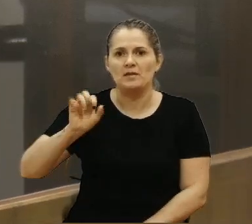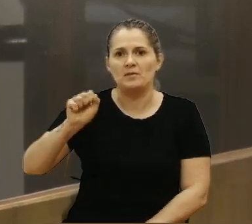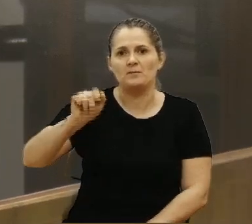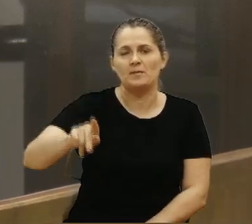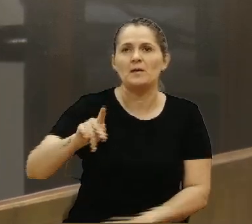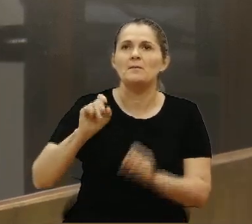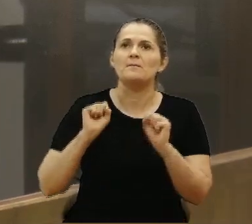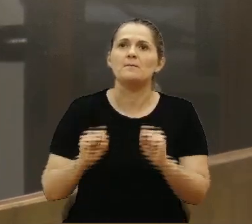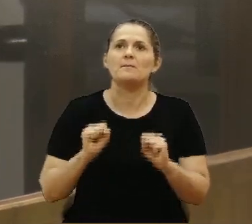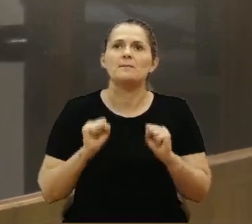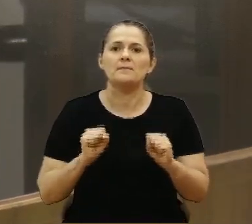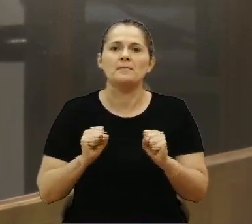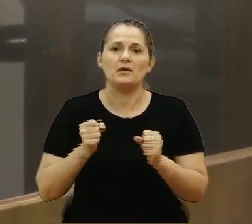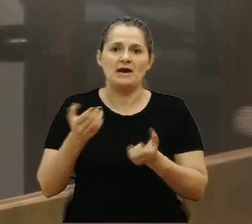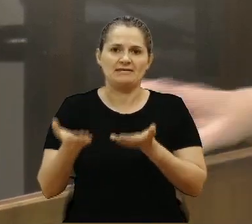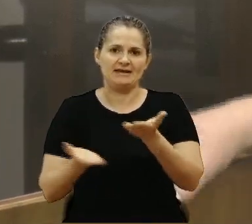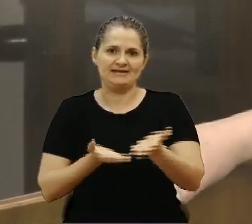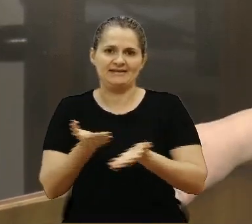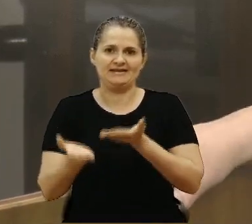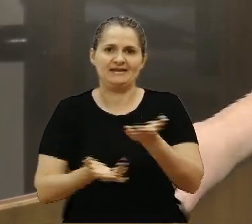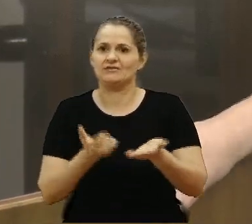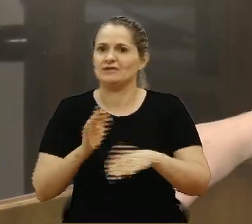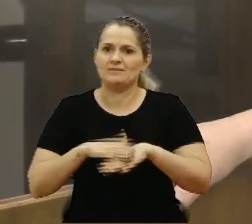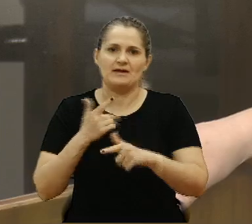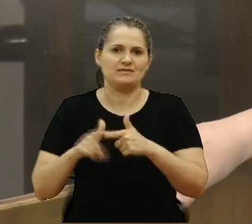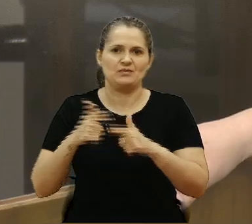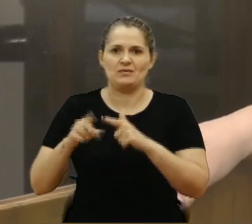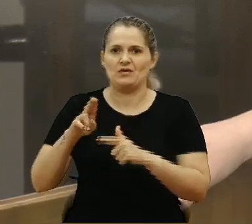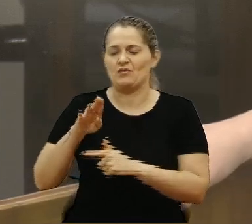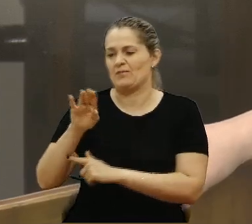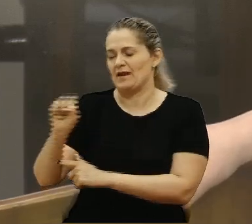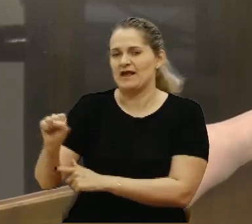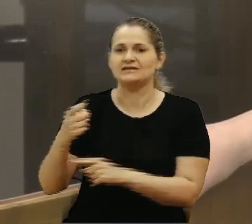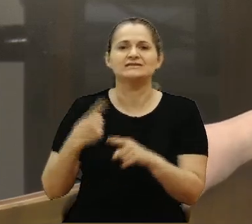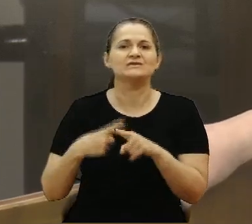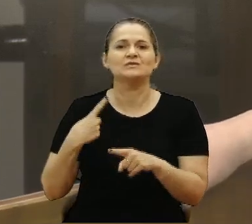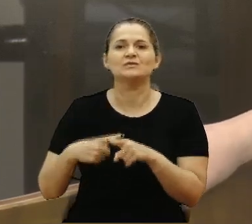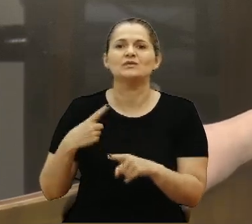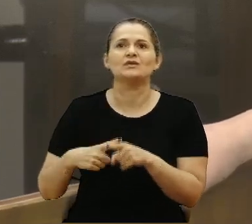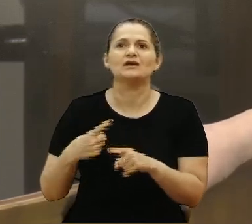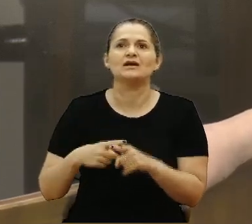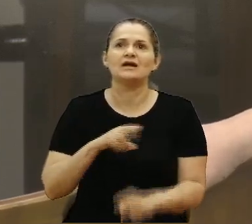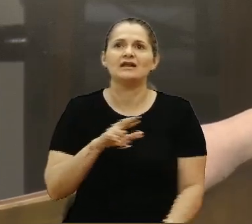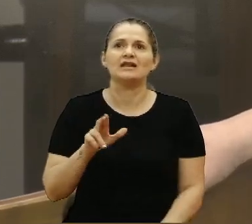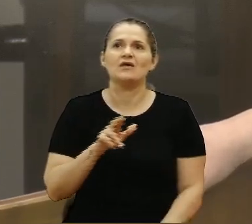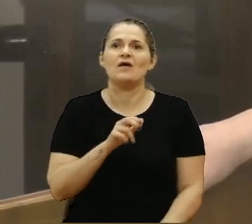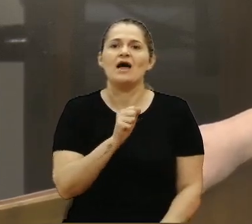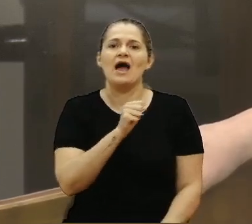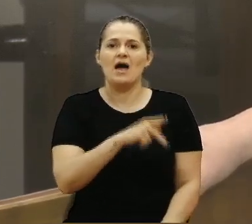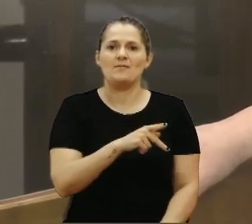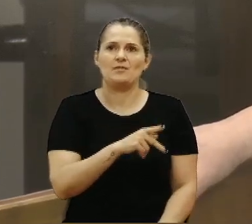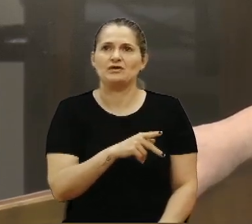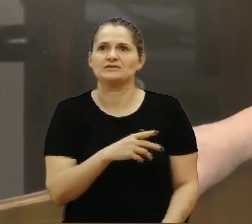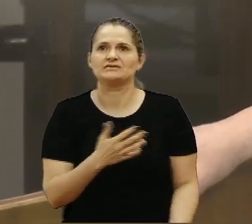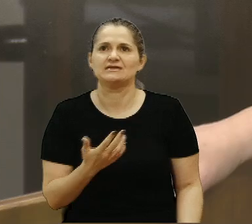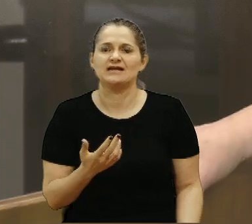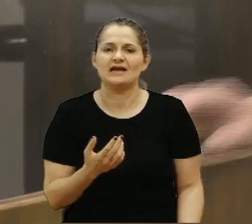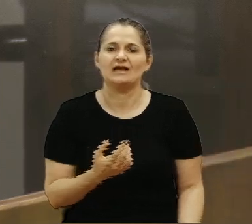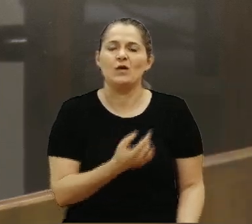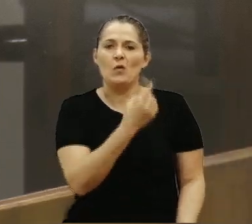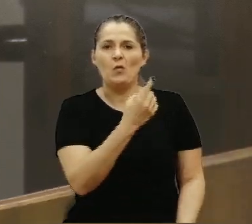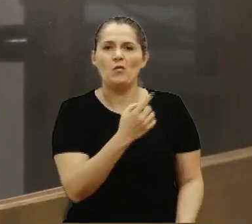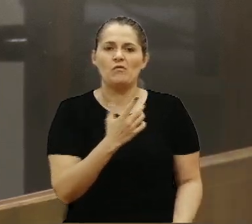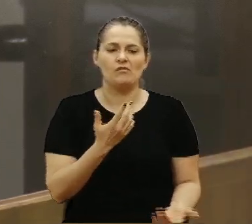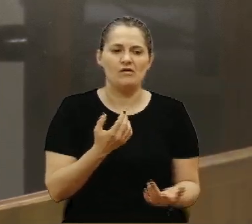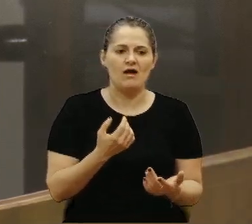para poder atender e não ter mais problema lá na UBS, porque ninguém aposenta 1 e nomeia 2, né? Não tem nomeado isso.